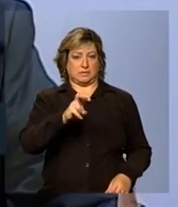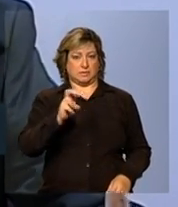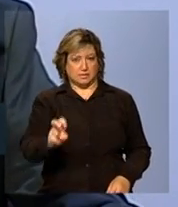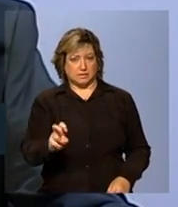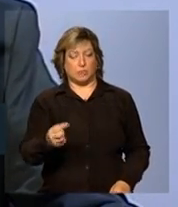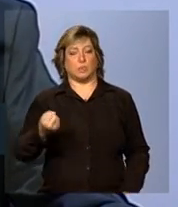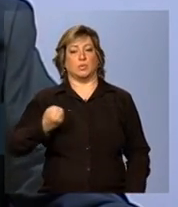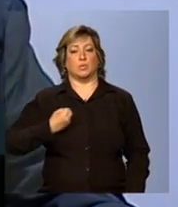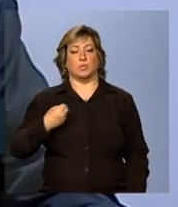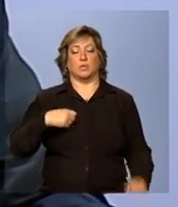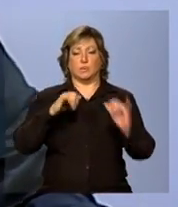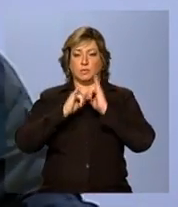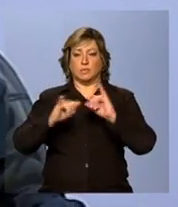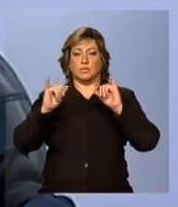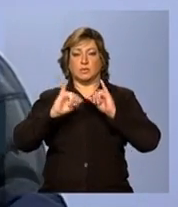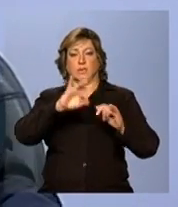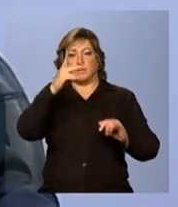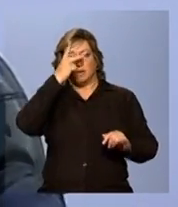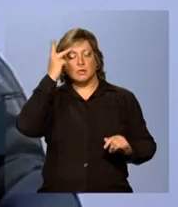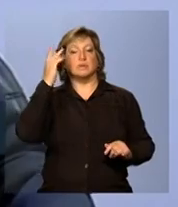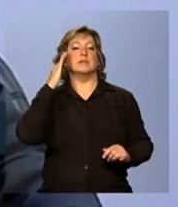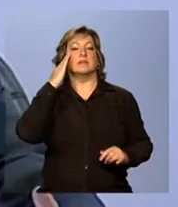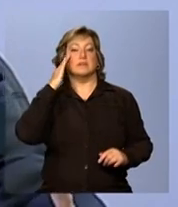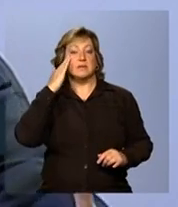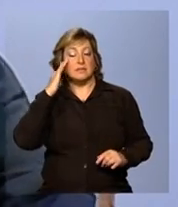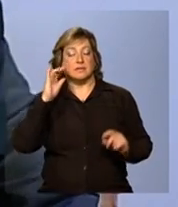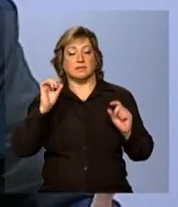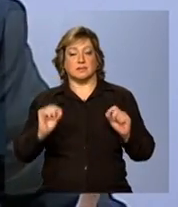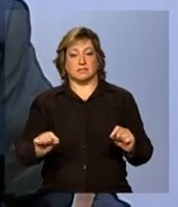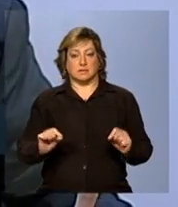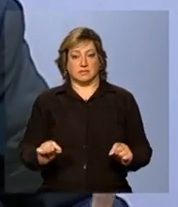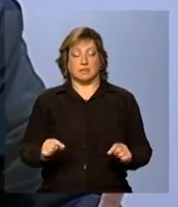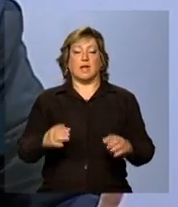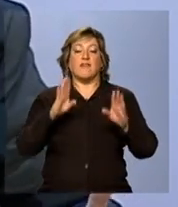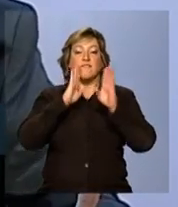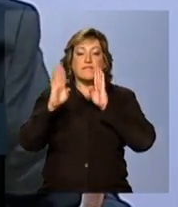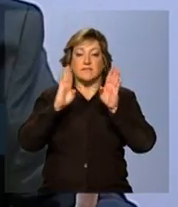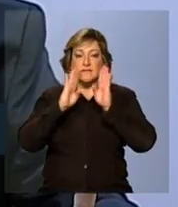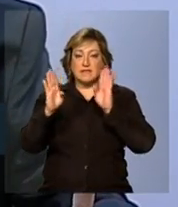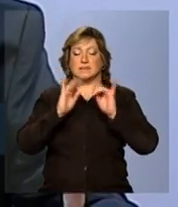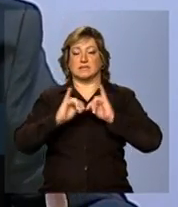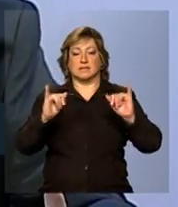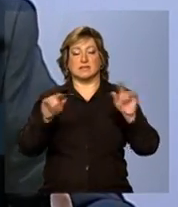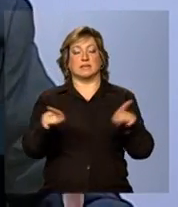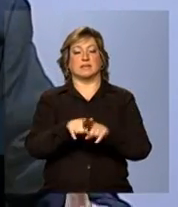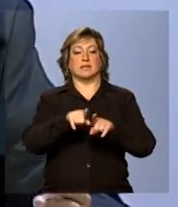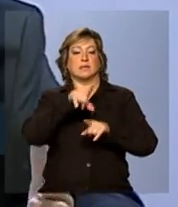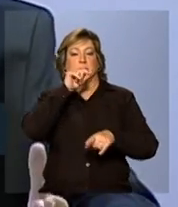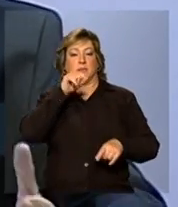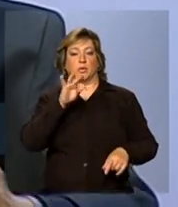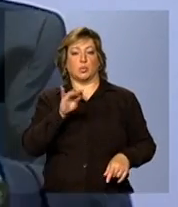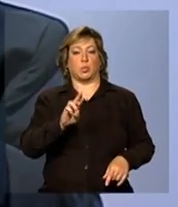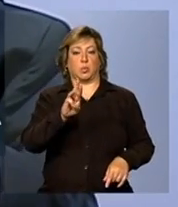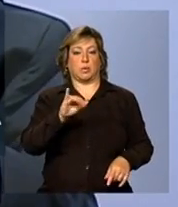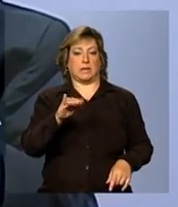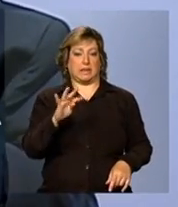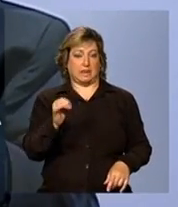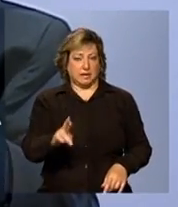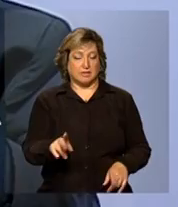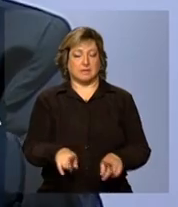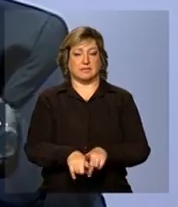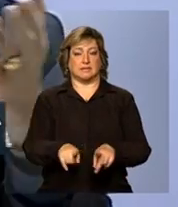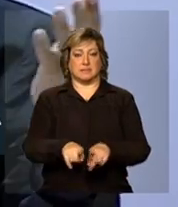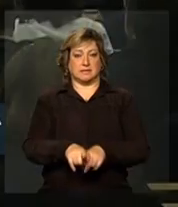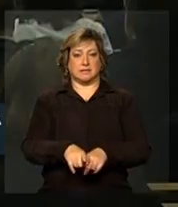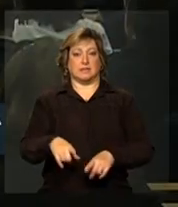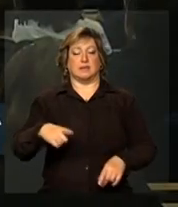gente divulga para as pessoas terem noção. Eu uso através do Facebook, eu uso através do Twitter. Uma notícia aqui para o pessoal